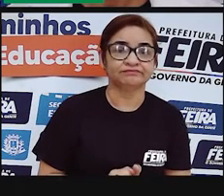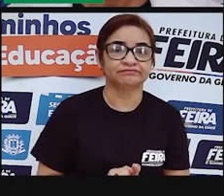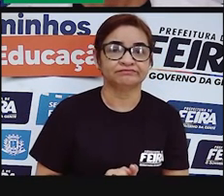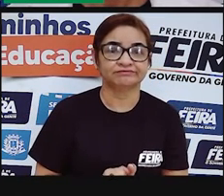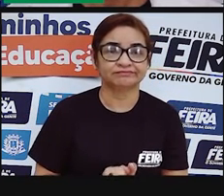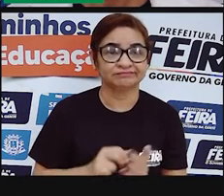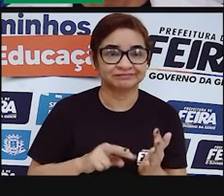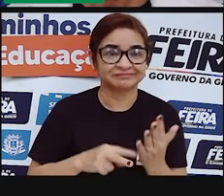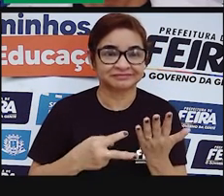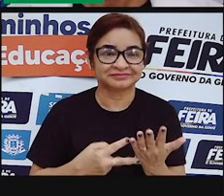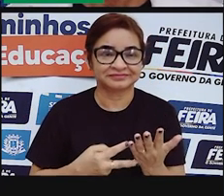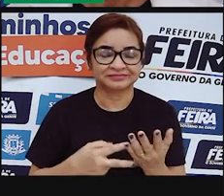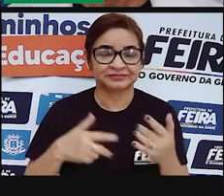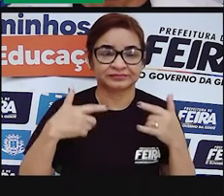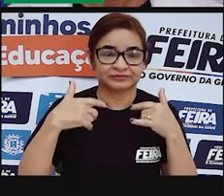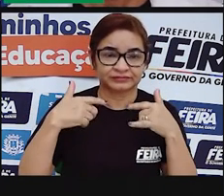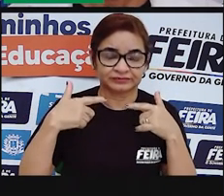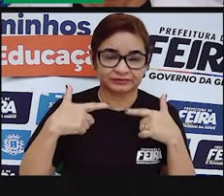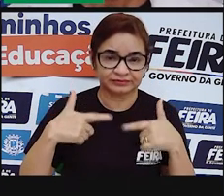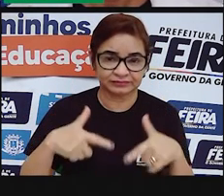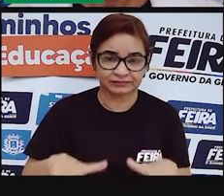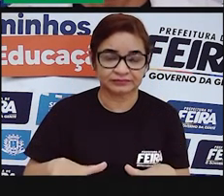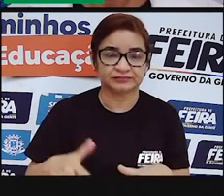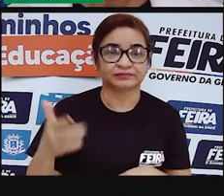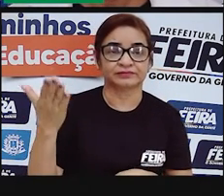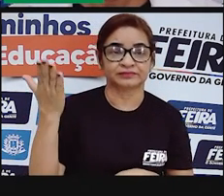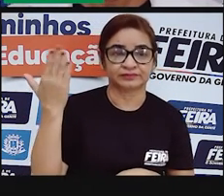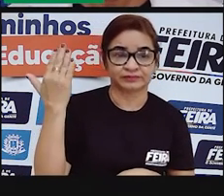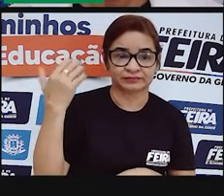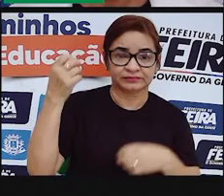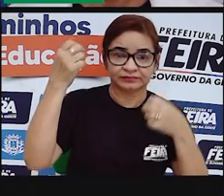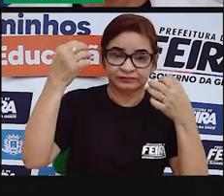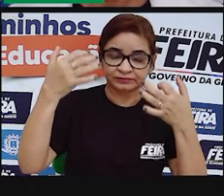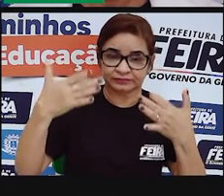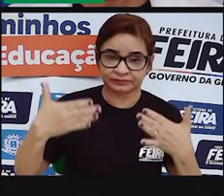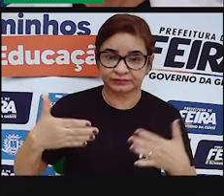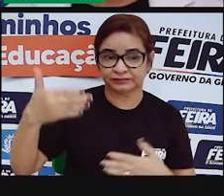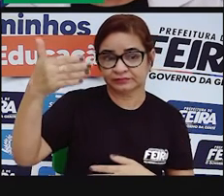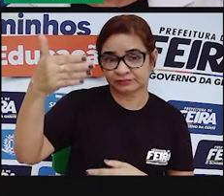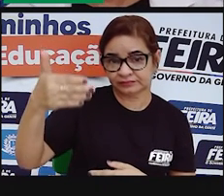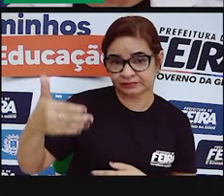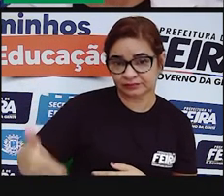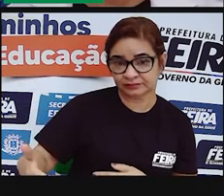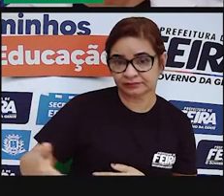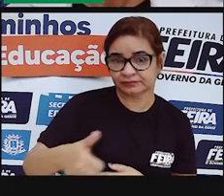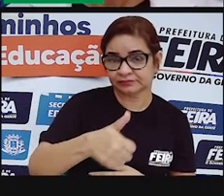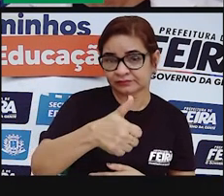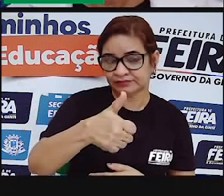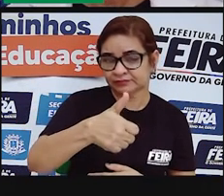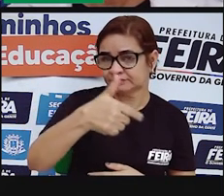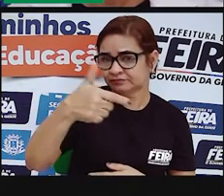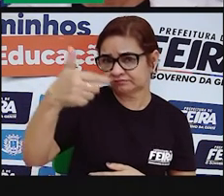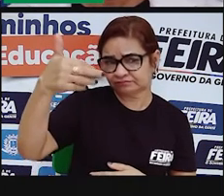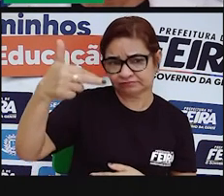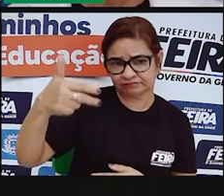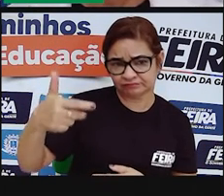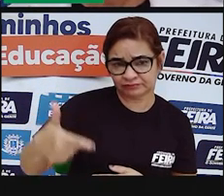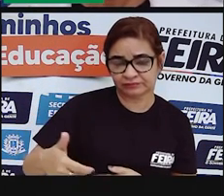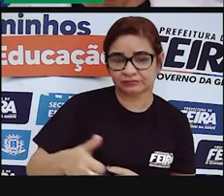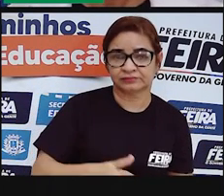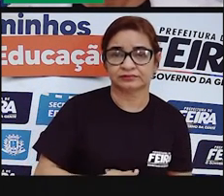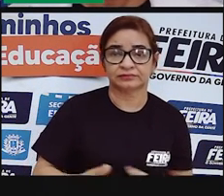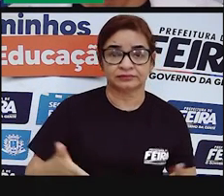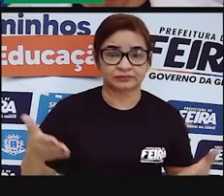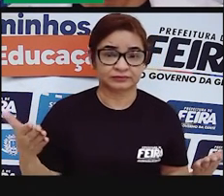comunicação. Então, mais outras figuras de linguagem, como eu falei na aula anterior, as figuras de